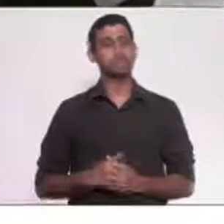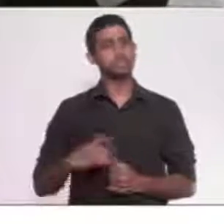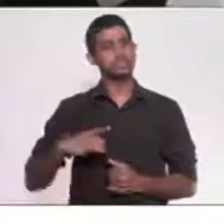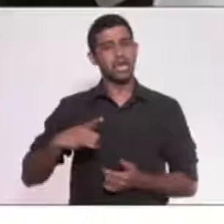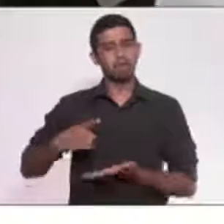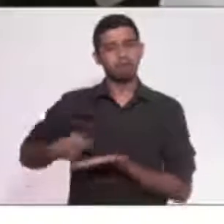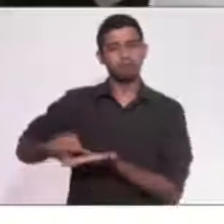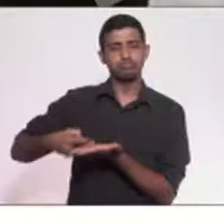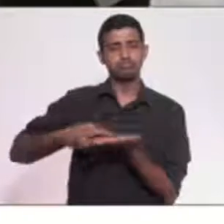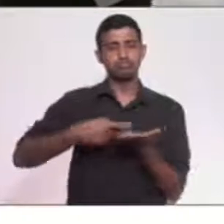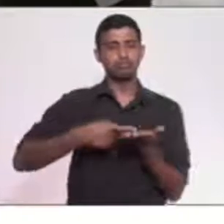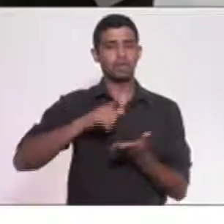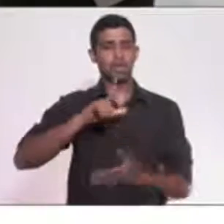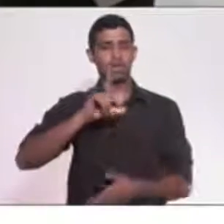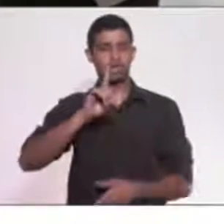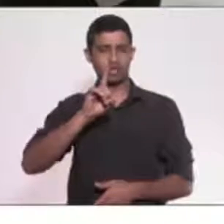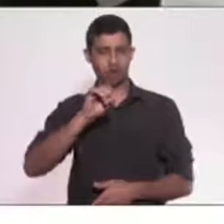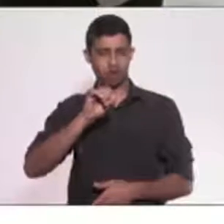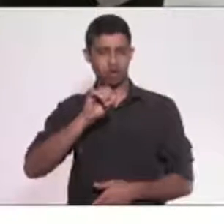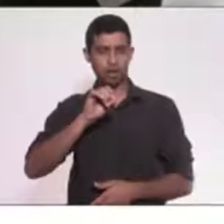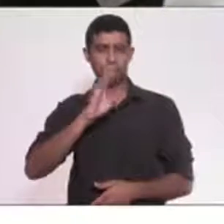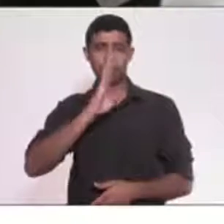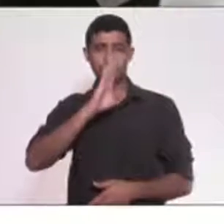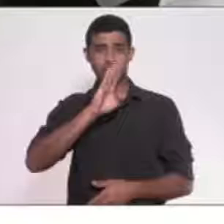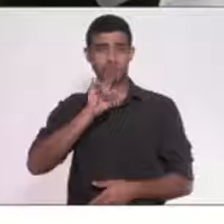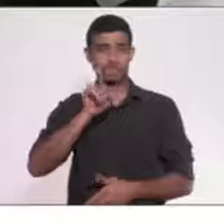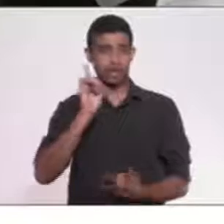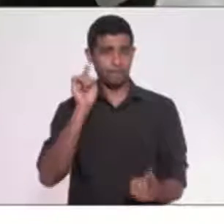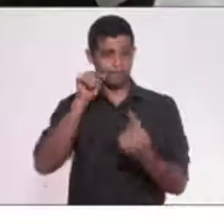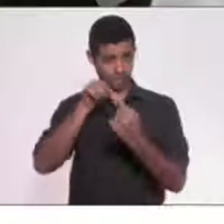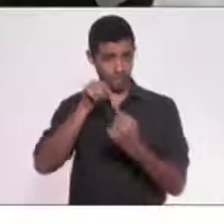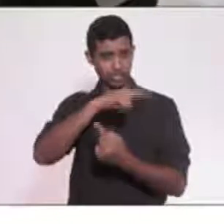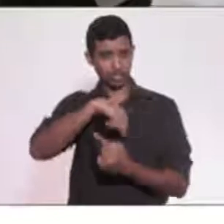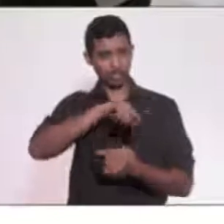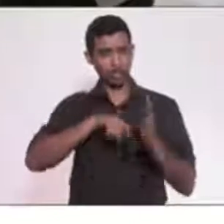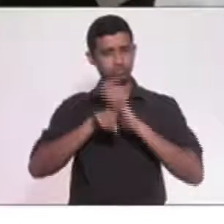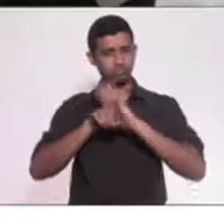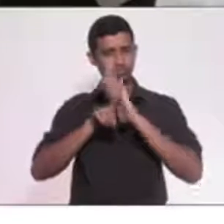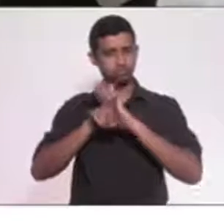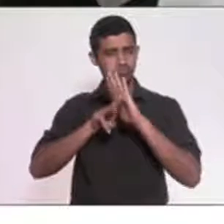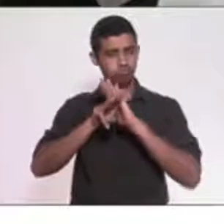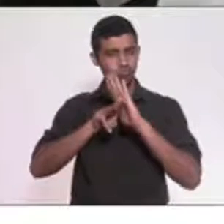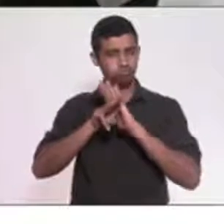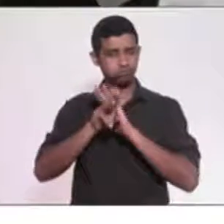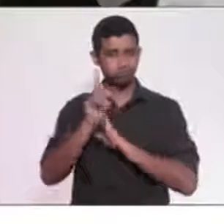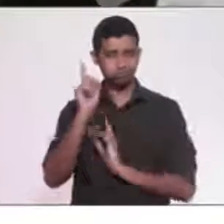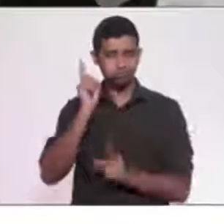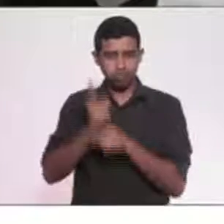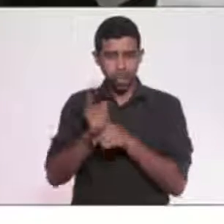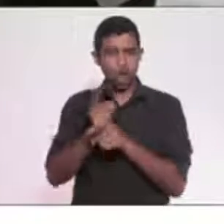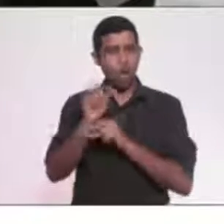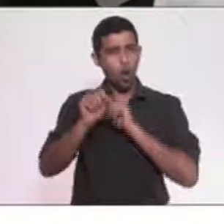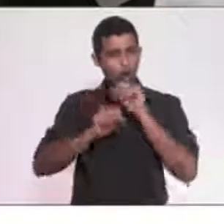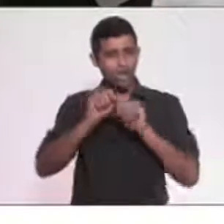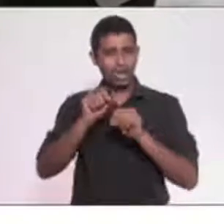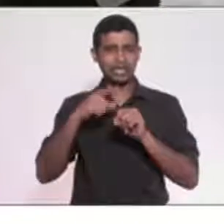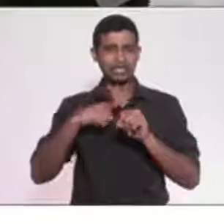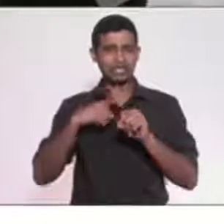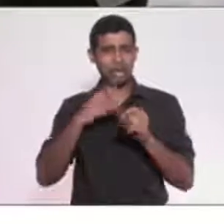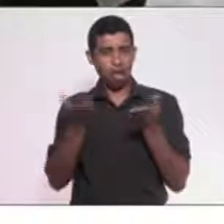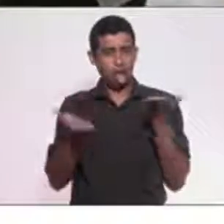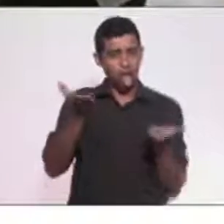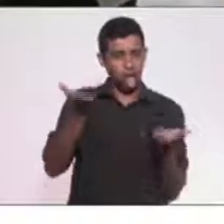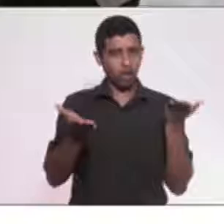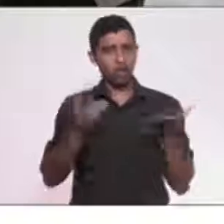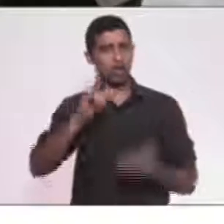MDO, especialmente a parte do anexo de metas. A gente fez uma análise metodológica e descobriu que tem um descompasso entre a